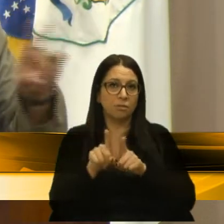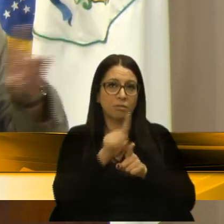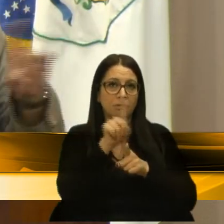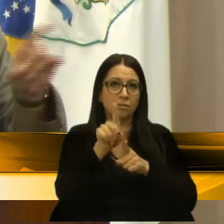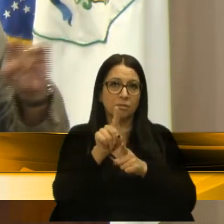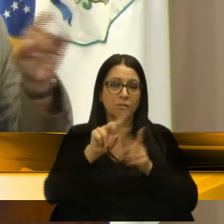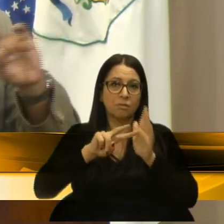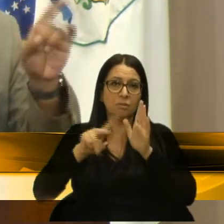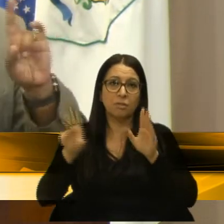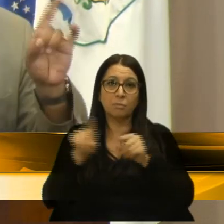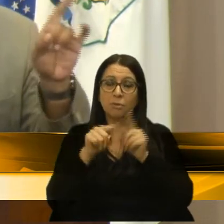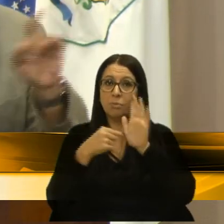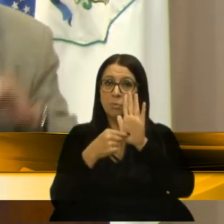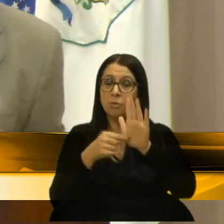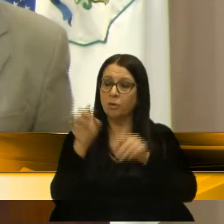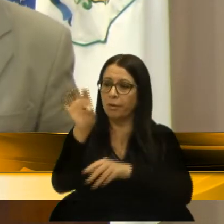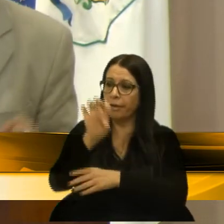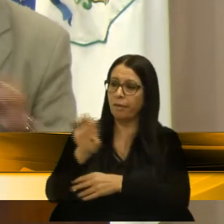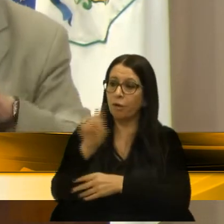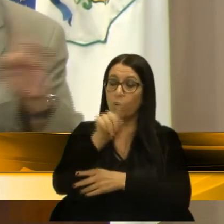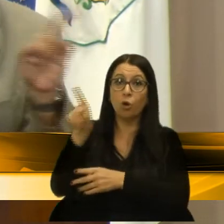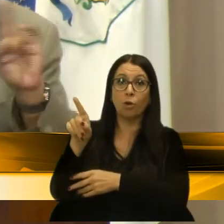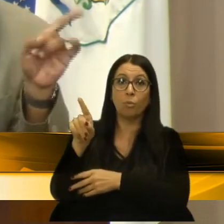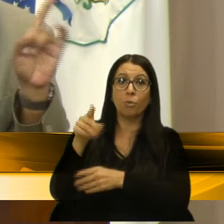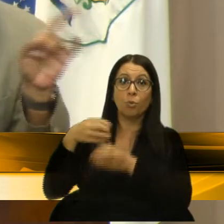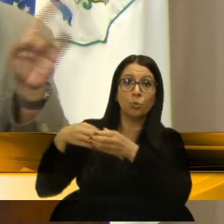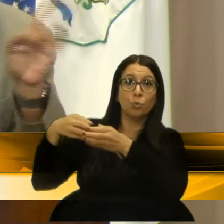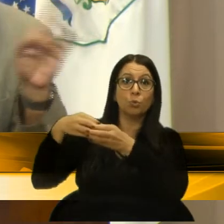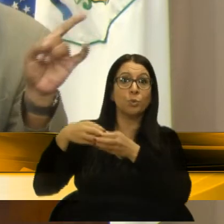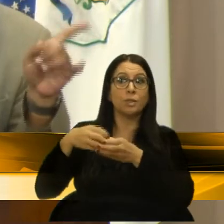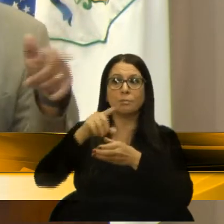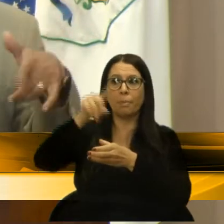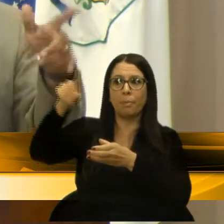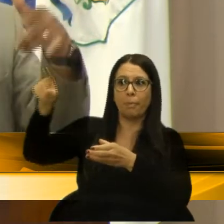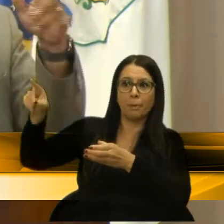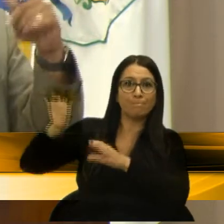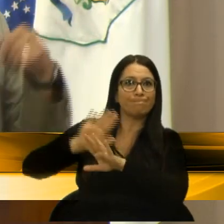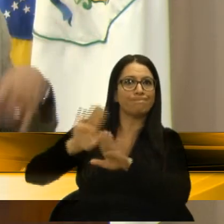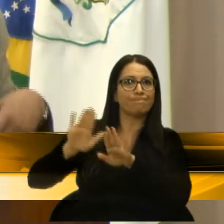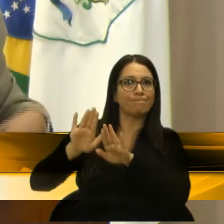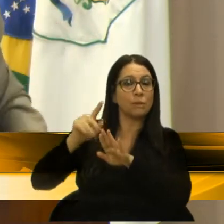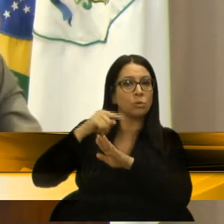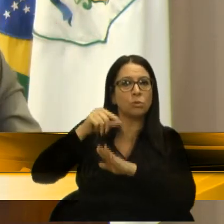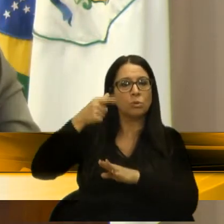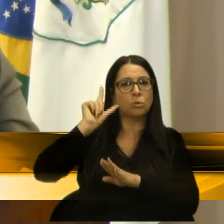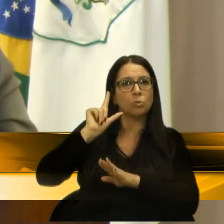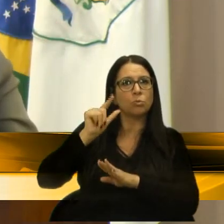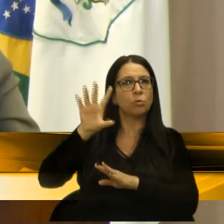isso para a Europa. O turismo está acabando. Esses dias eu estava ouvindo também